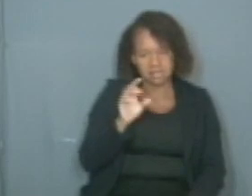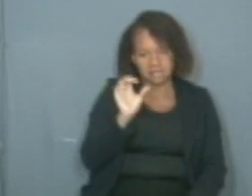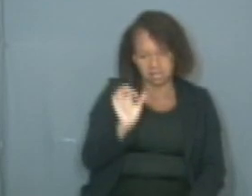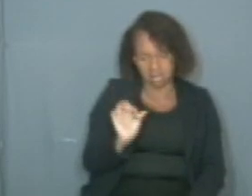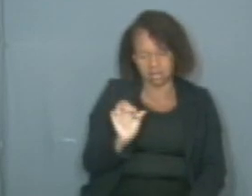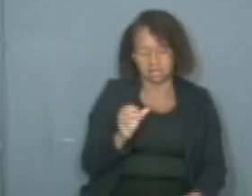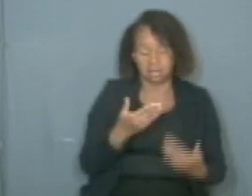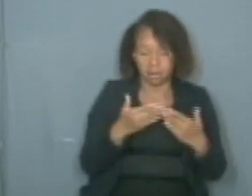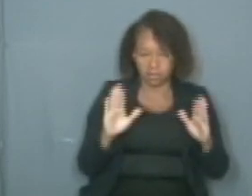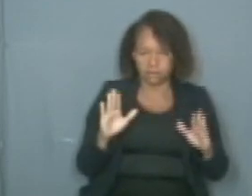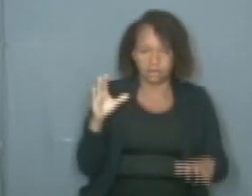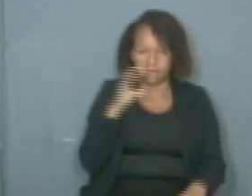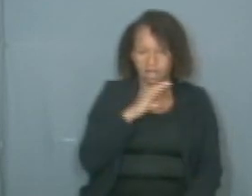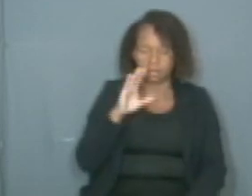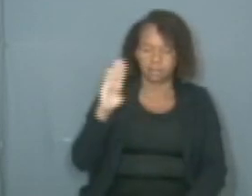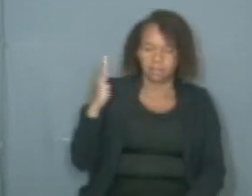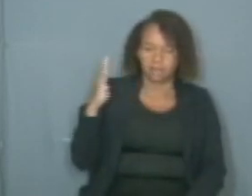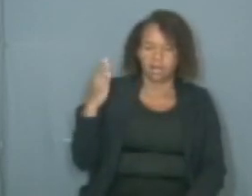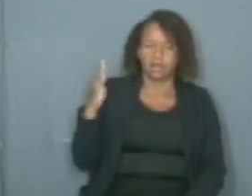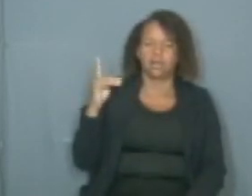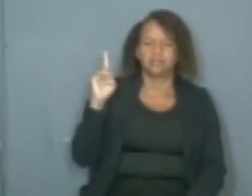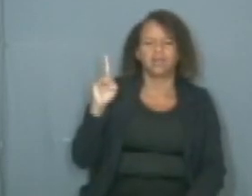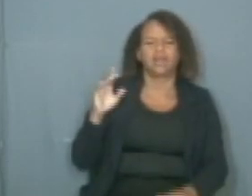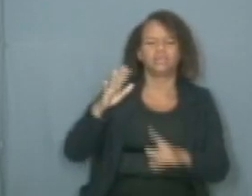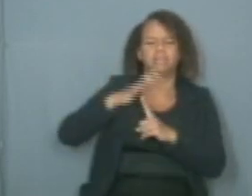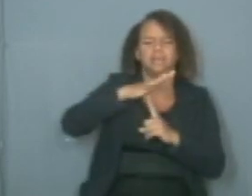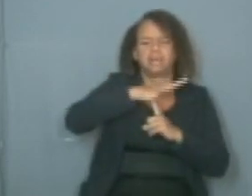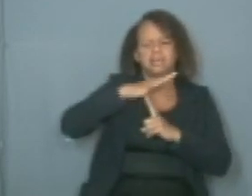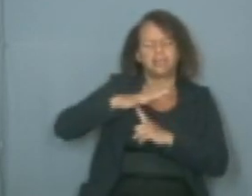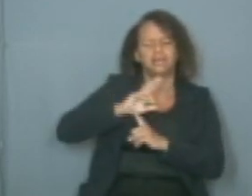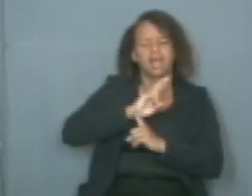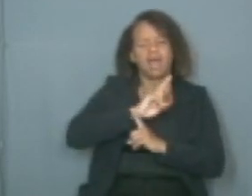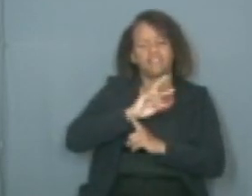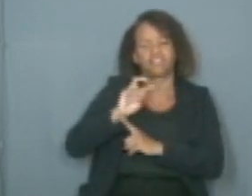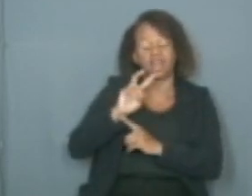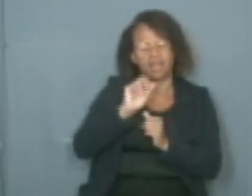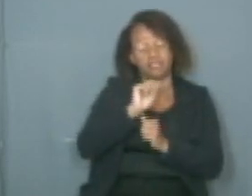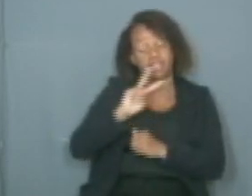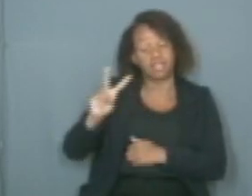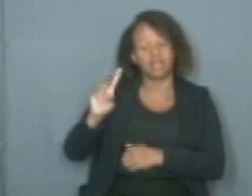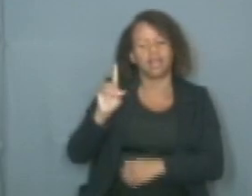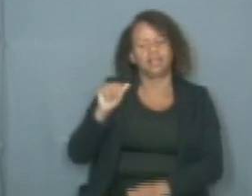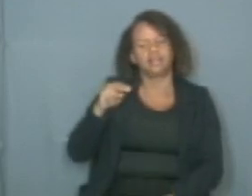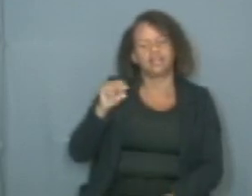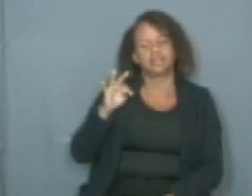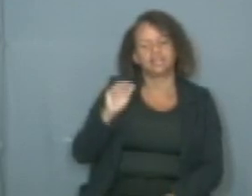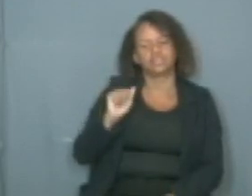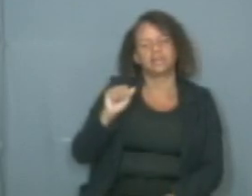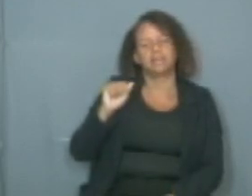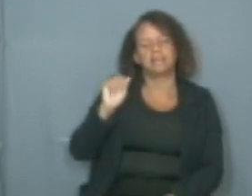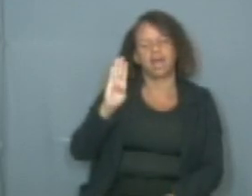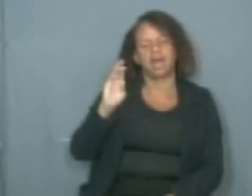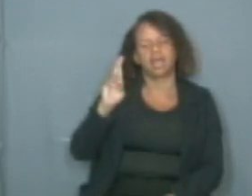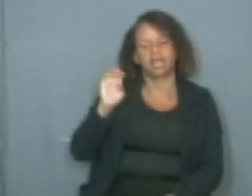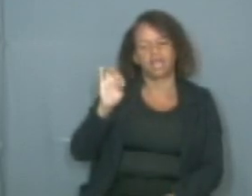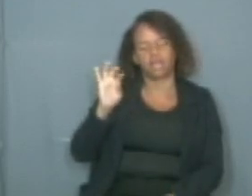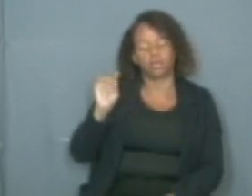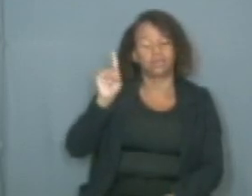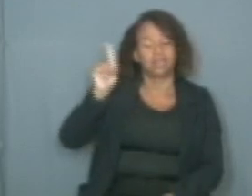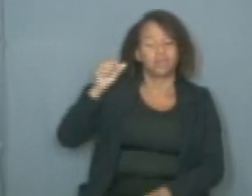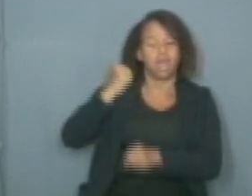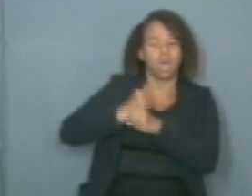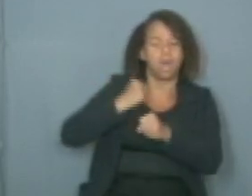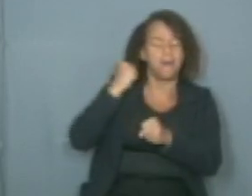Abertura imediata dos banheiros do camelódromo na Avenida Dantas Barreto, no bairro de Santo Antônio. Existe uma